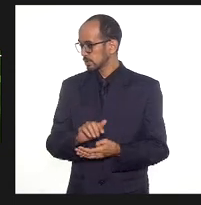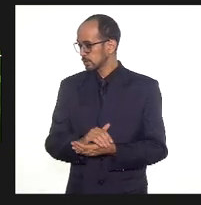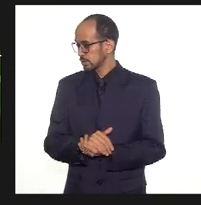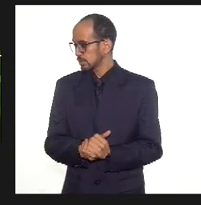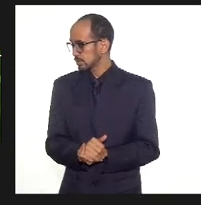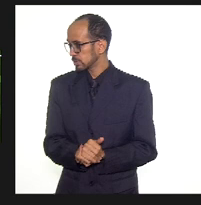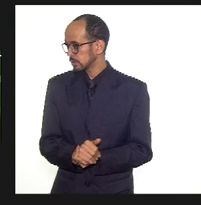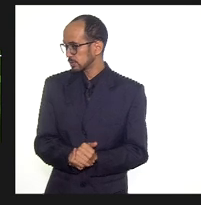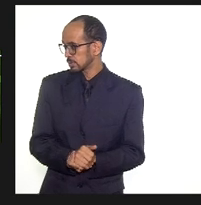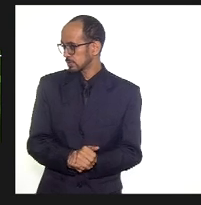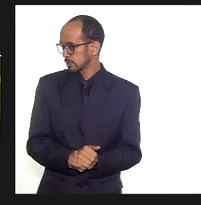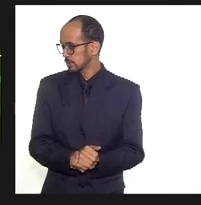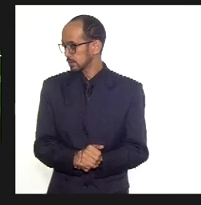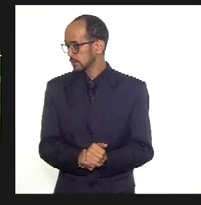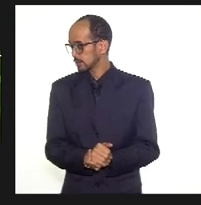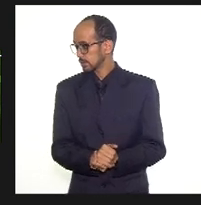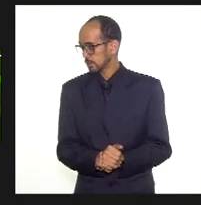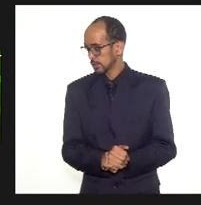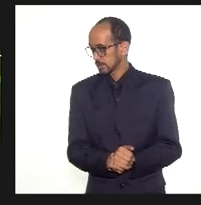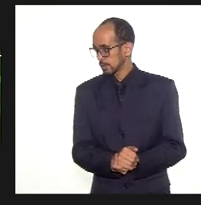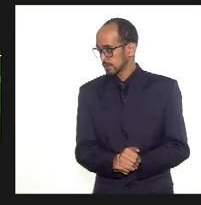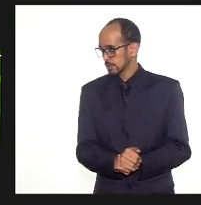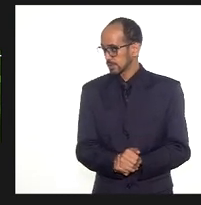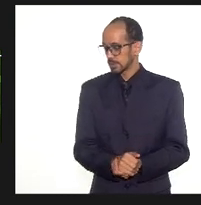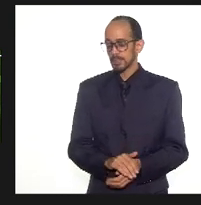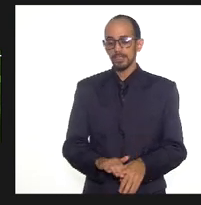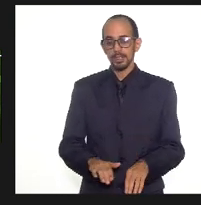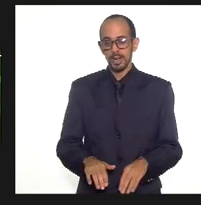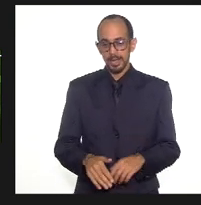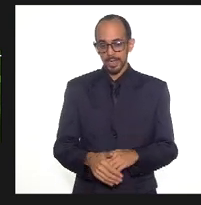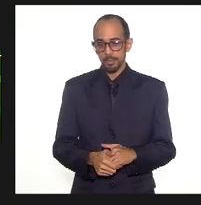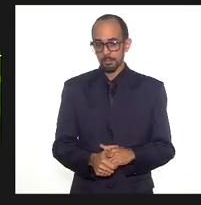de citar a RAMP 703, né, a resolução que